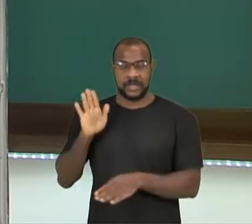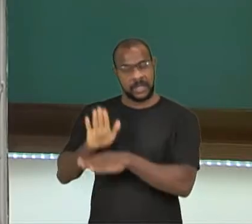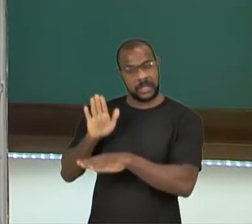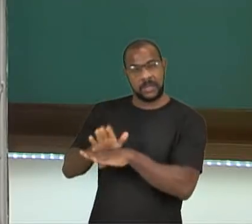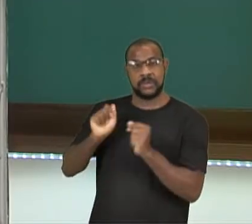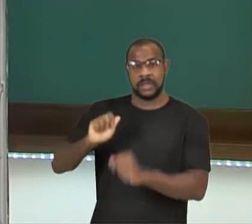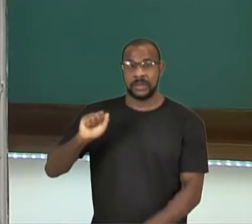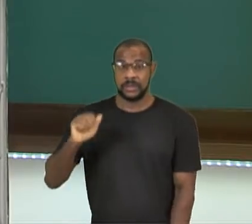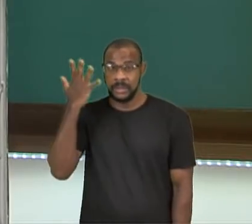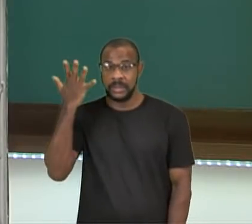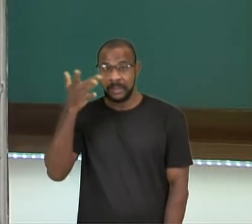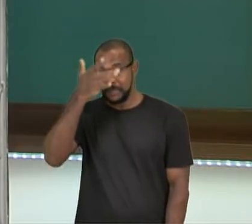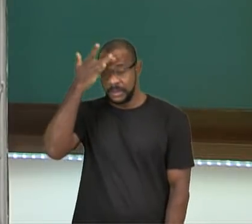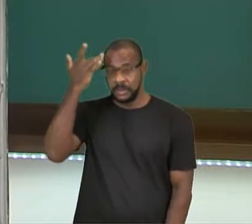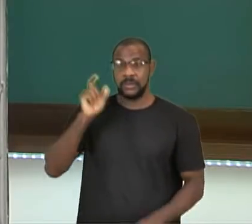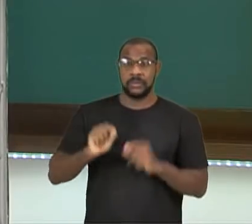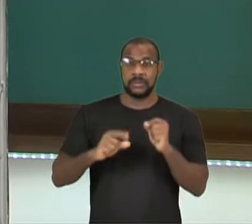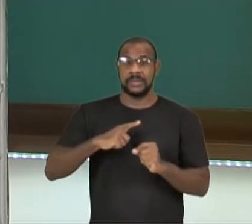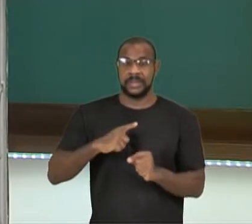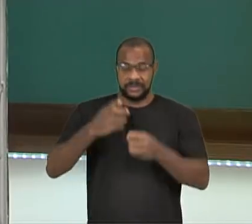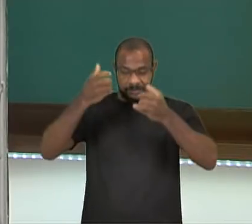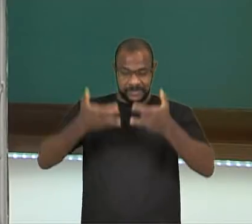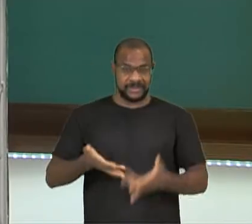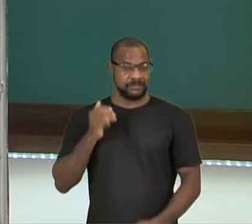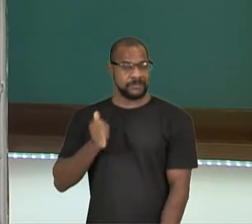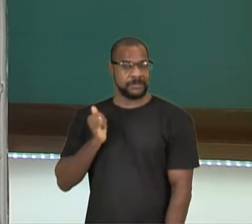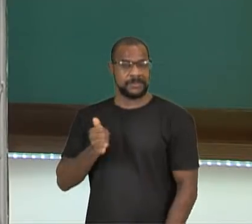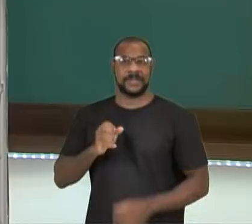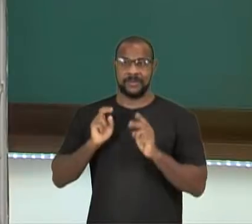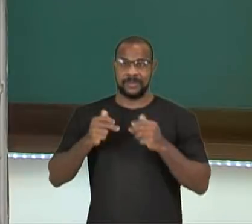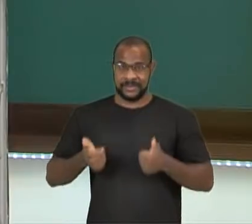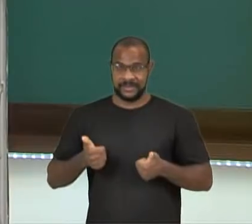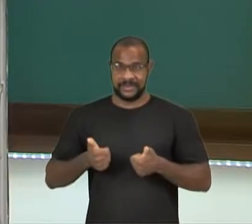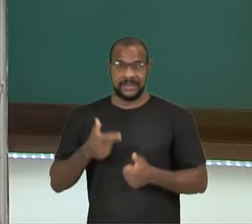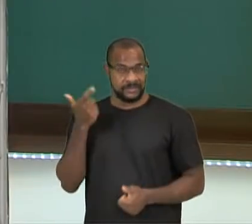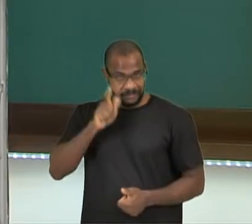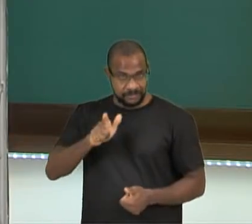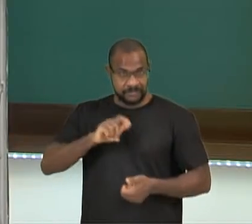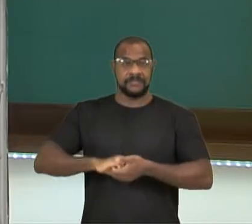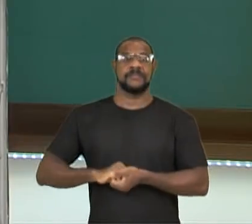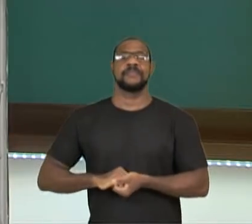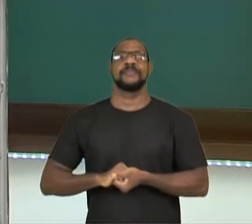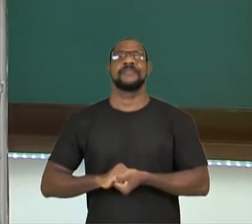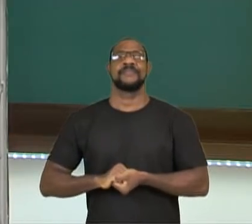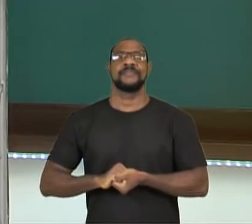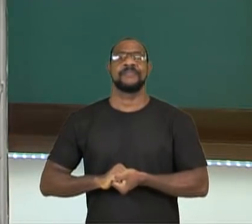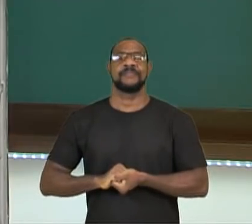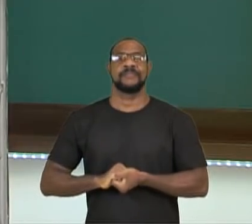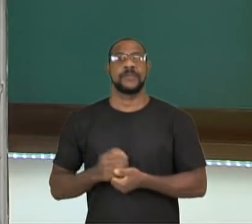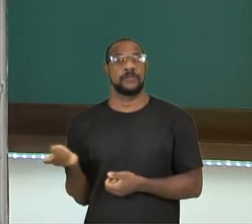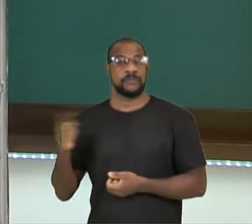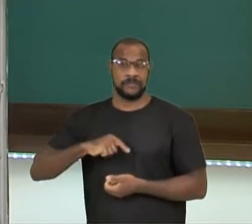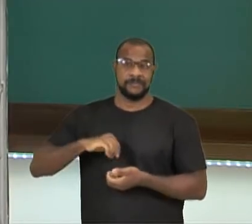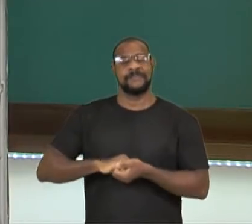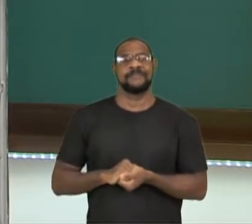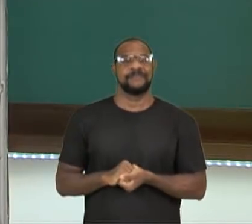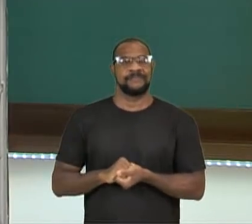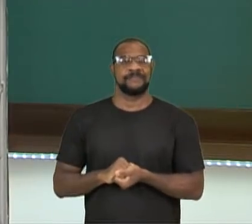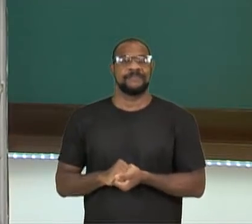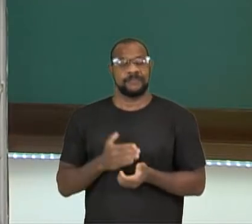Agora eu pergunto, ó, mas quando vamos fazer um quiz? Mas quando expliquei a software.com.br o que precisava, eles